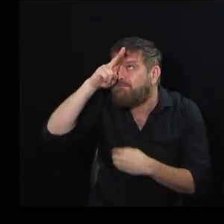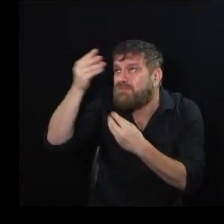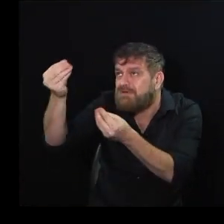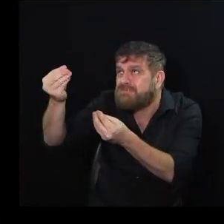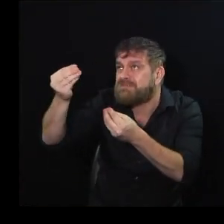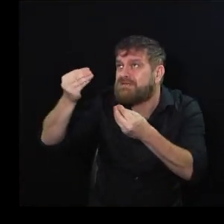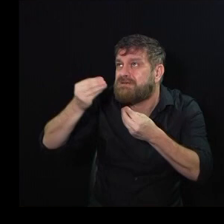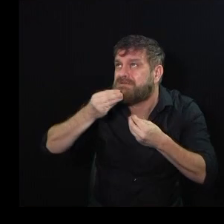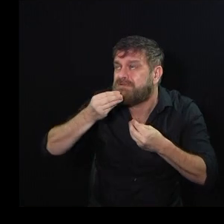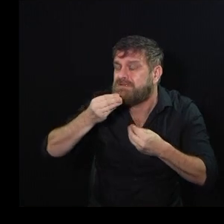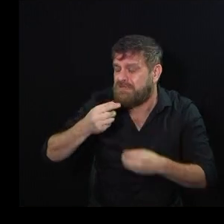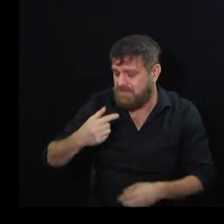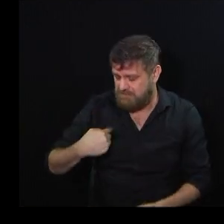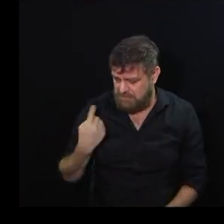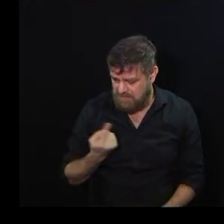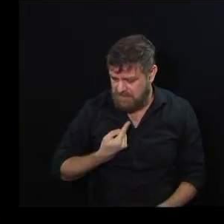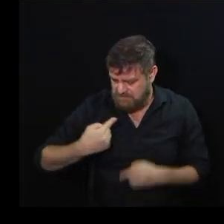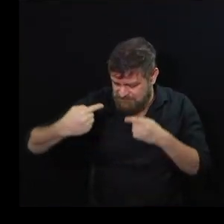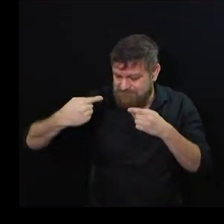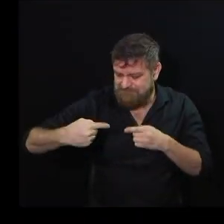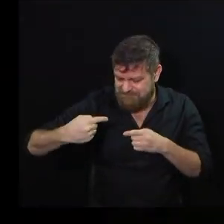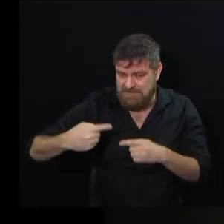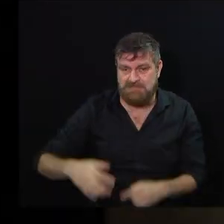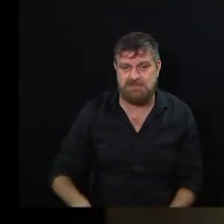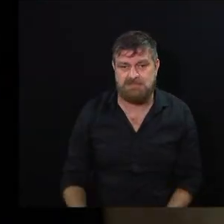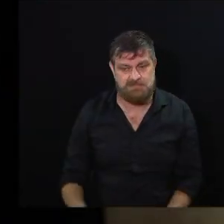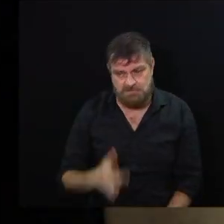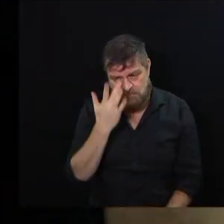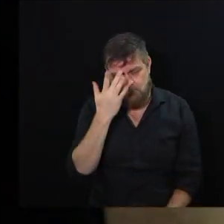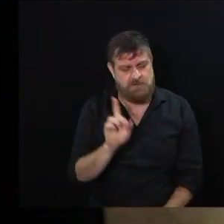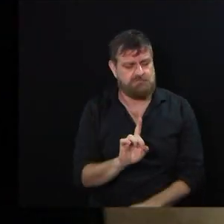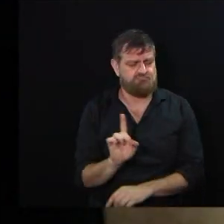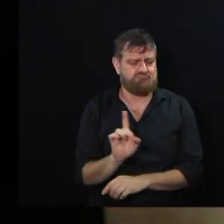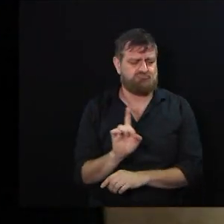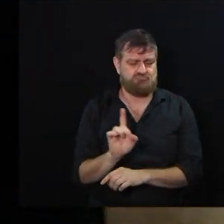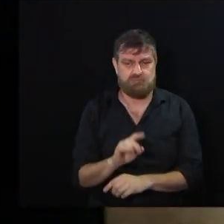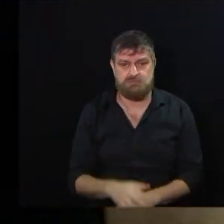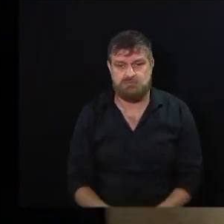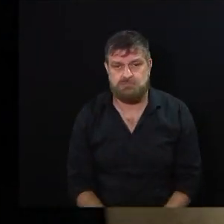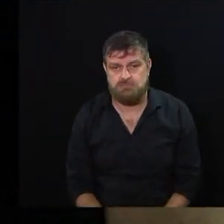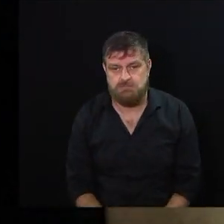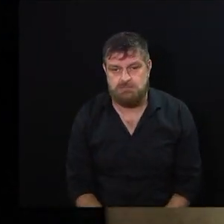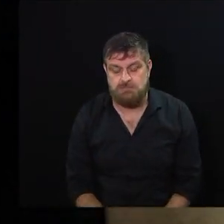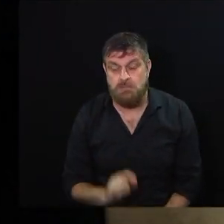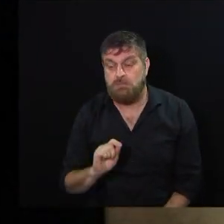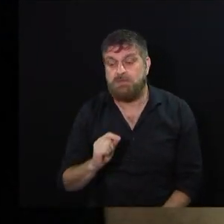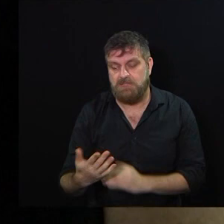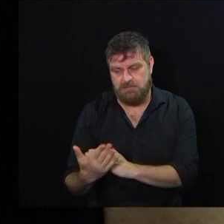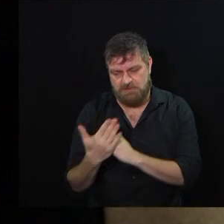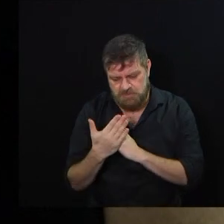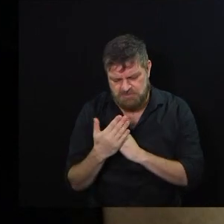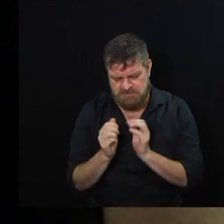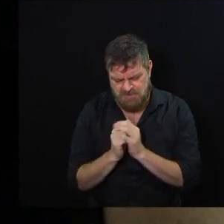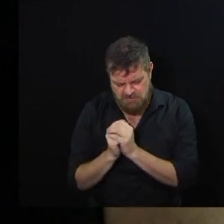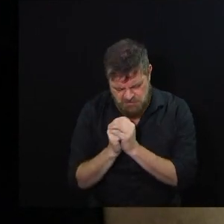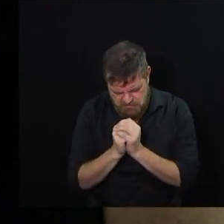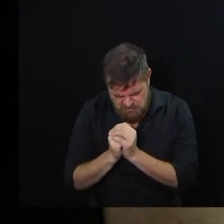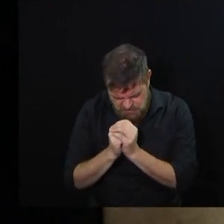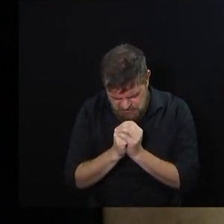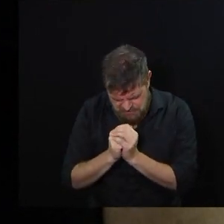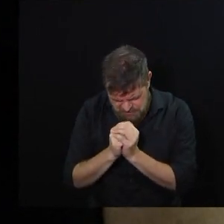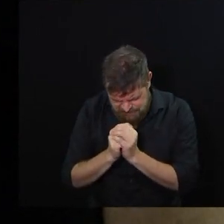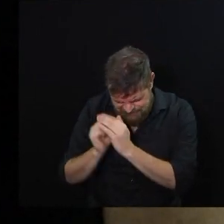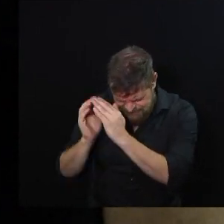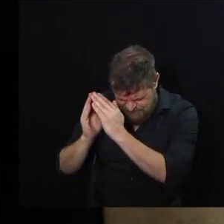essa batalha, que não é fácil. E é isso que está me ajudando, que eu rezo muito, peço muito, né? Então,